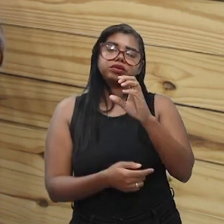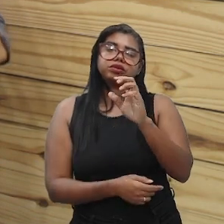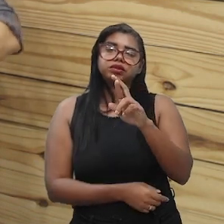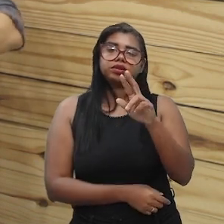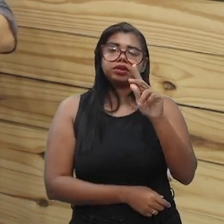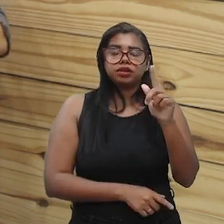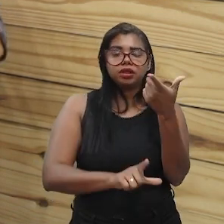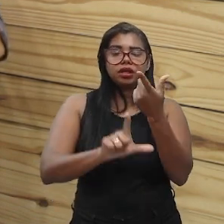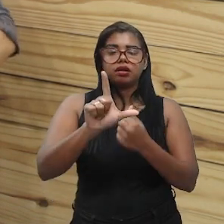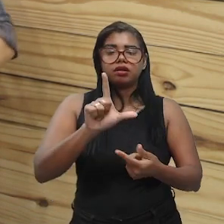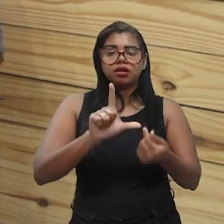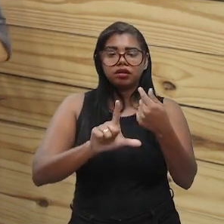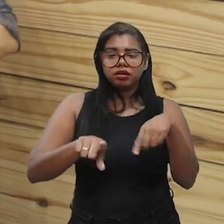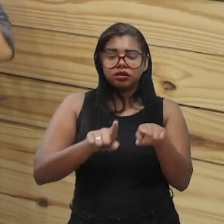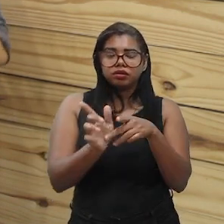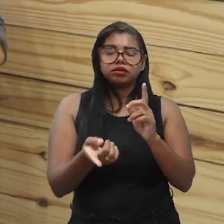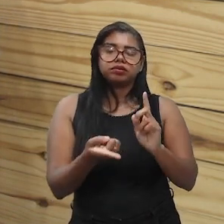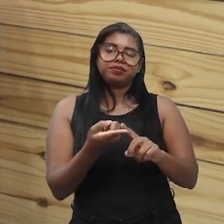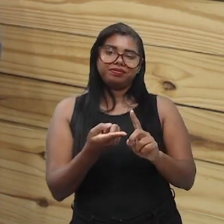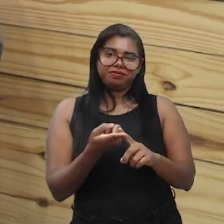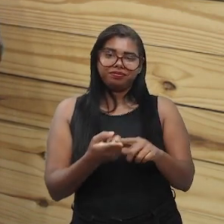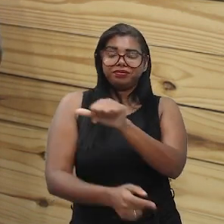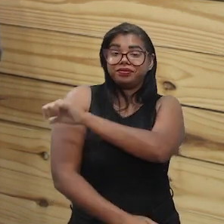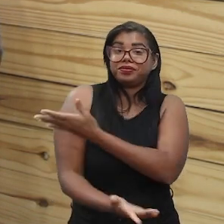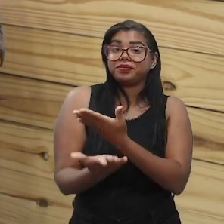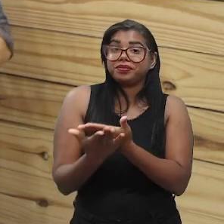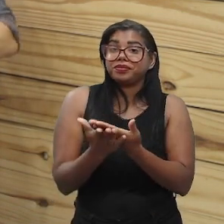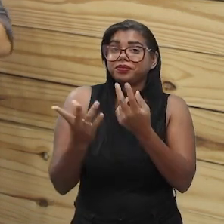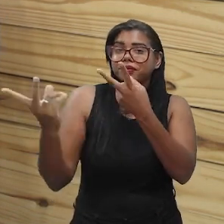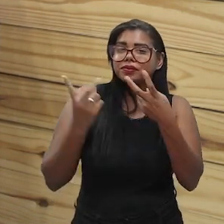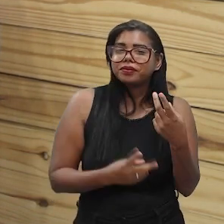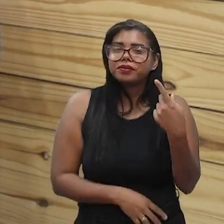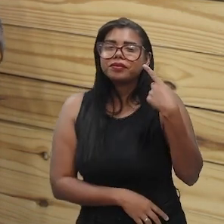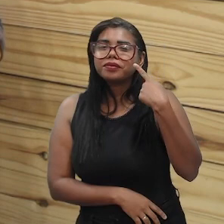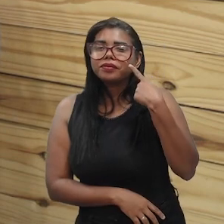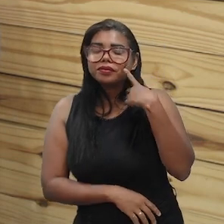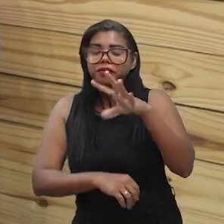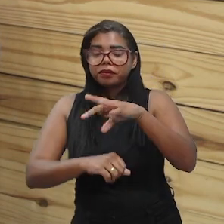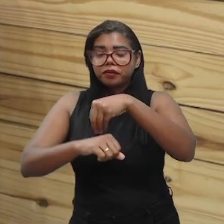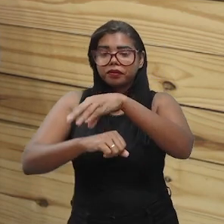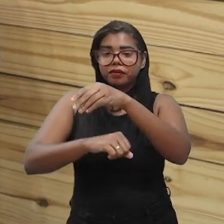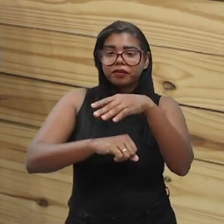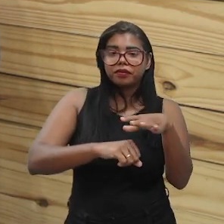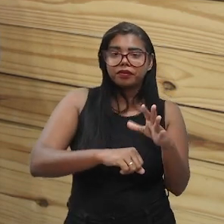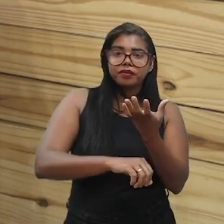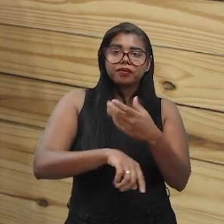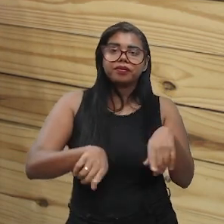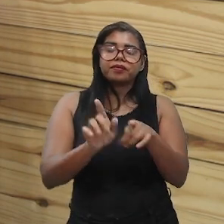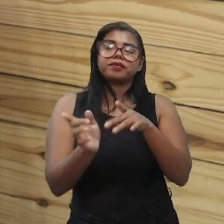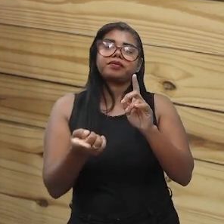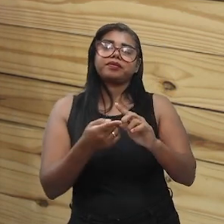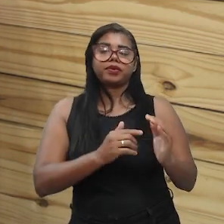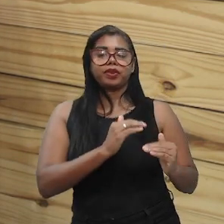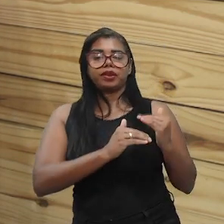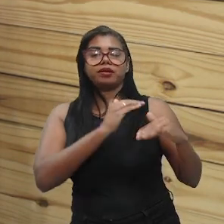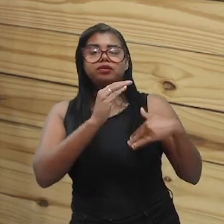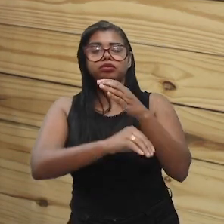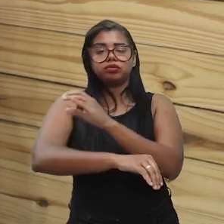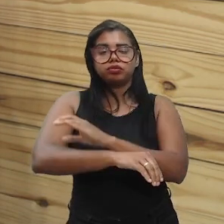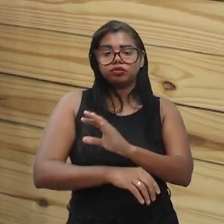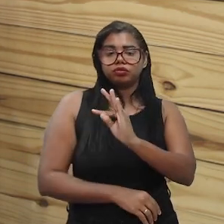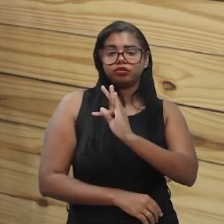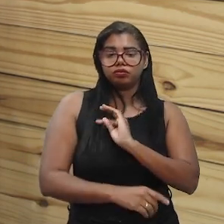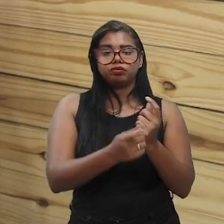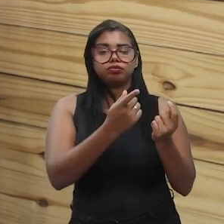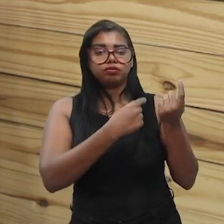de logística, na área de produção. Portanto, se o aluno estiver atento às suas atribuições, competências e habilidades que ele vai desenvolver no curso, com o